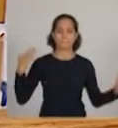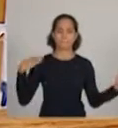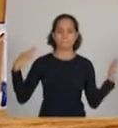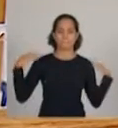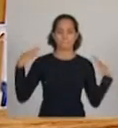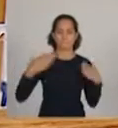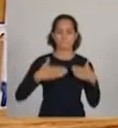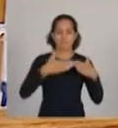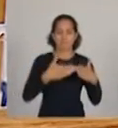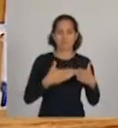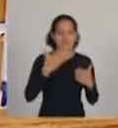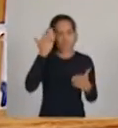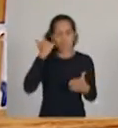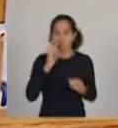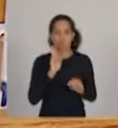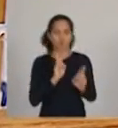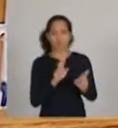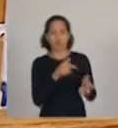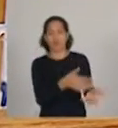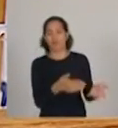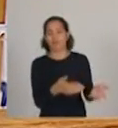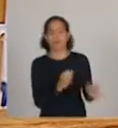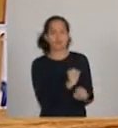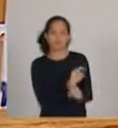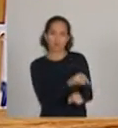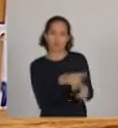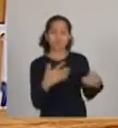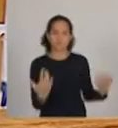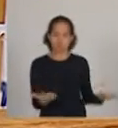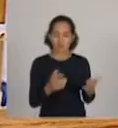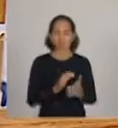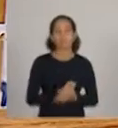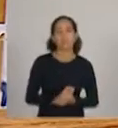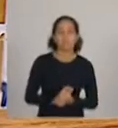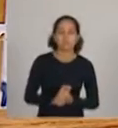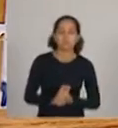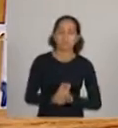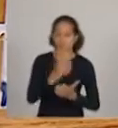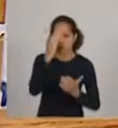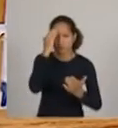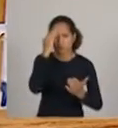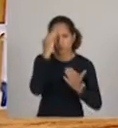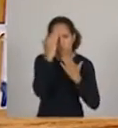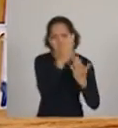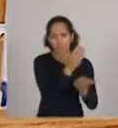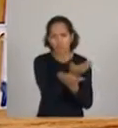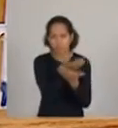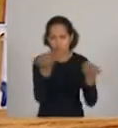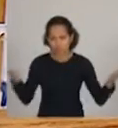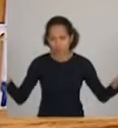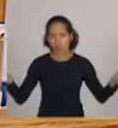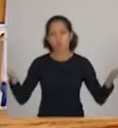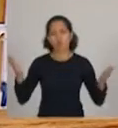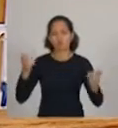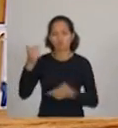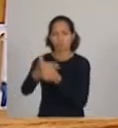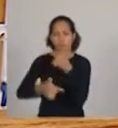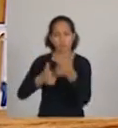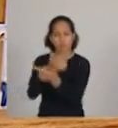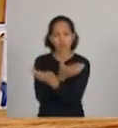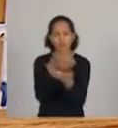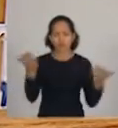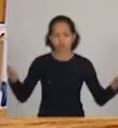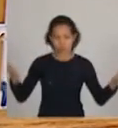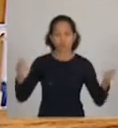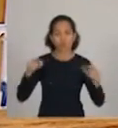muito orgulhoso. Agradeço a atenção de todos, agradeço bastante a cooperação, e a Capitania